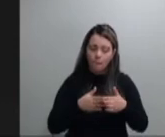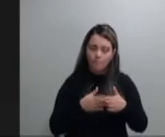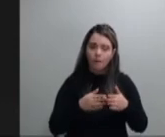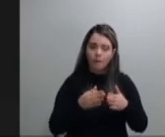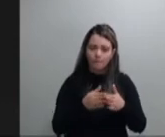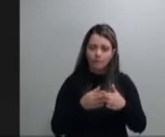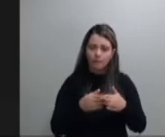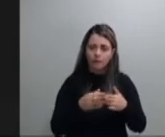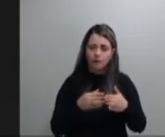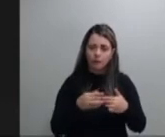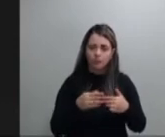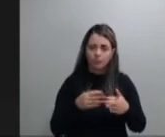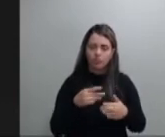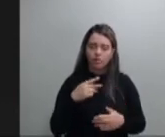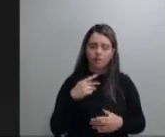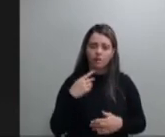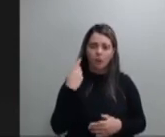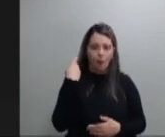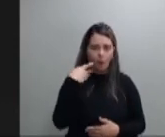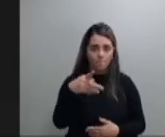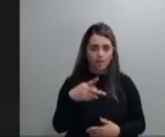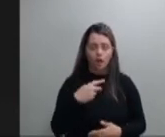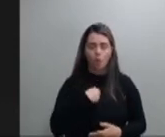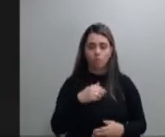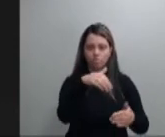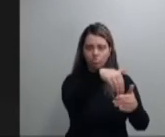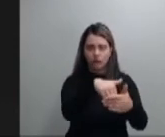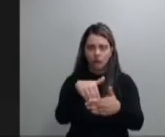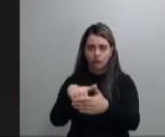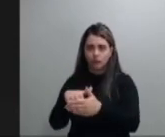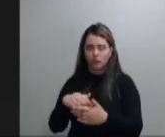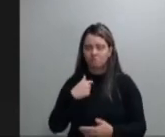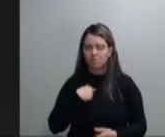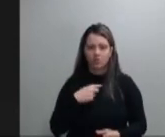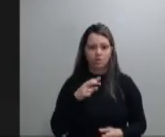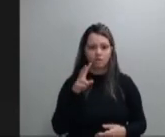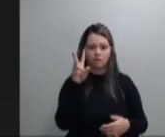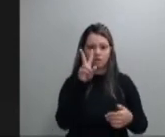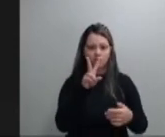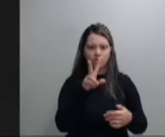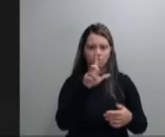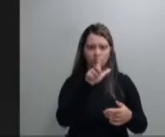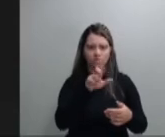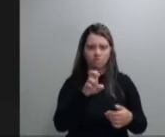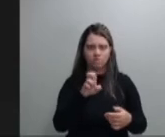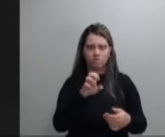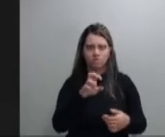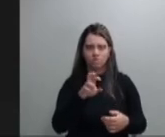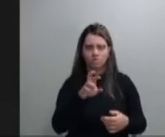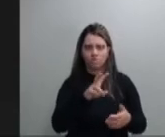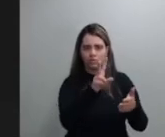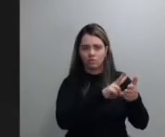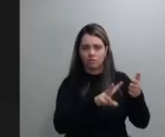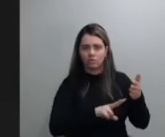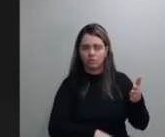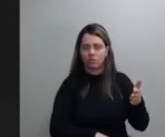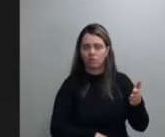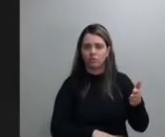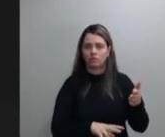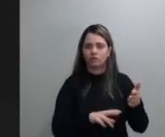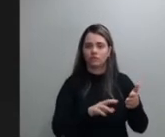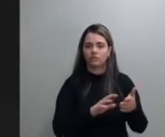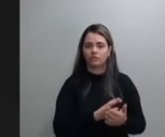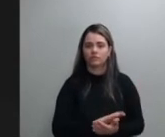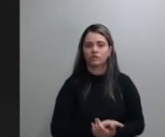item 1 estou cuidando da admissibilidade do recurso não vou ler estou considerando o recurso ígido tendo sido preenchidos todos os